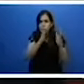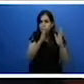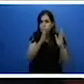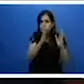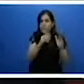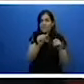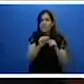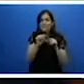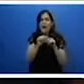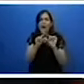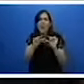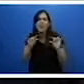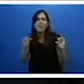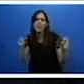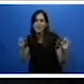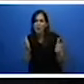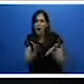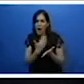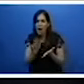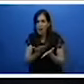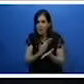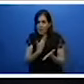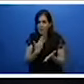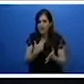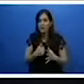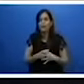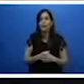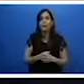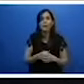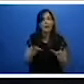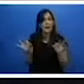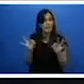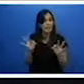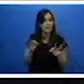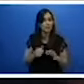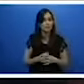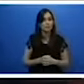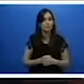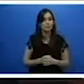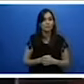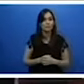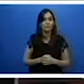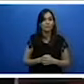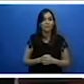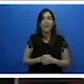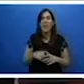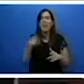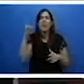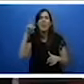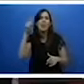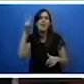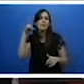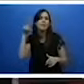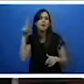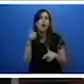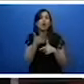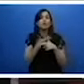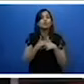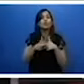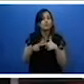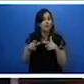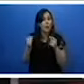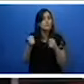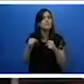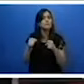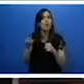para ficar bem alinhado, tá? Um lápis bem apontadinho e capricha. Lembrando que na F e na G, como é divisão, vocês